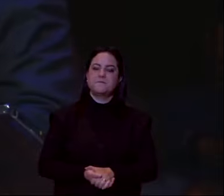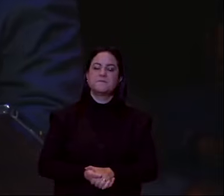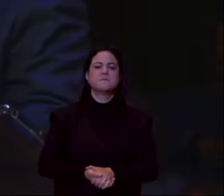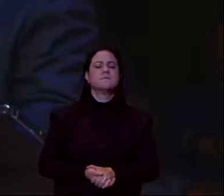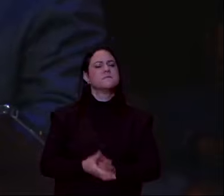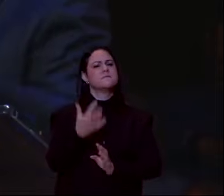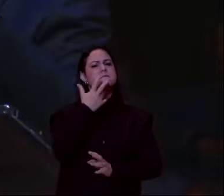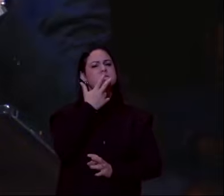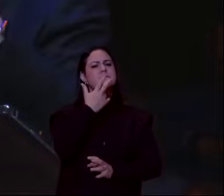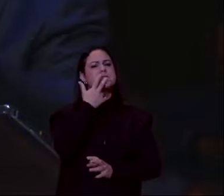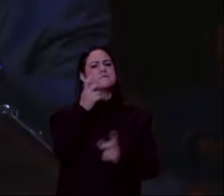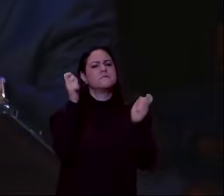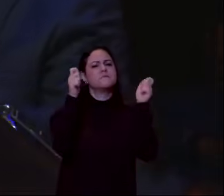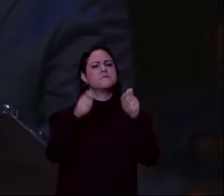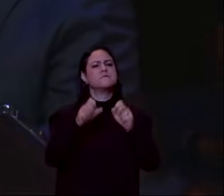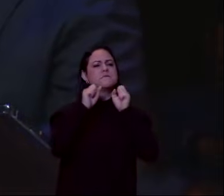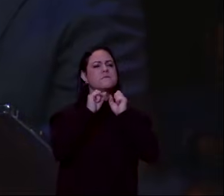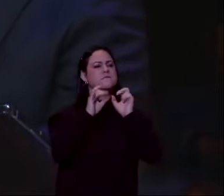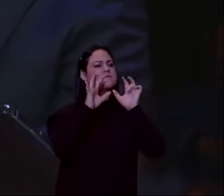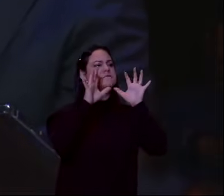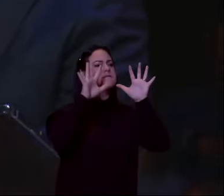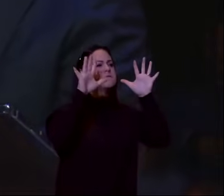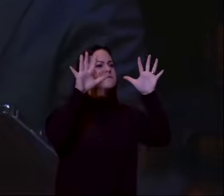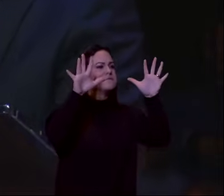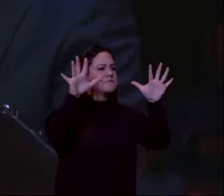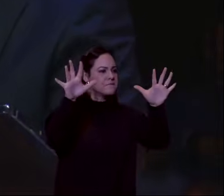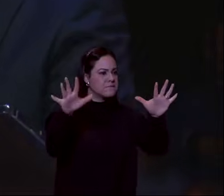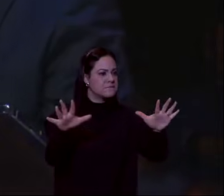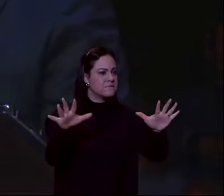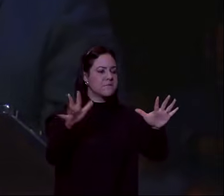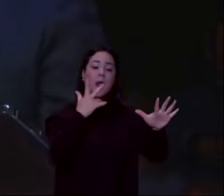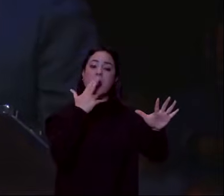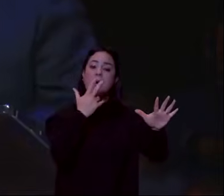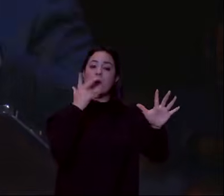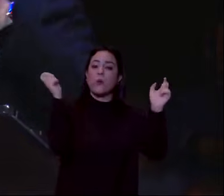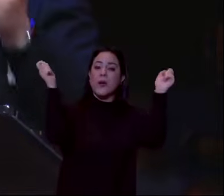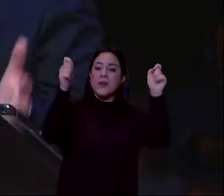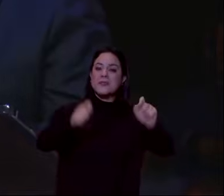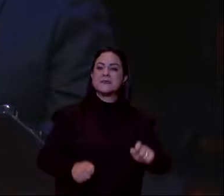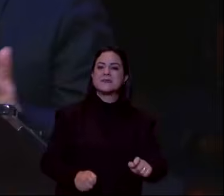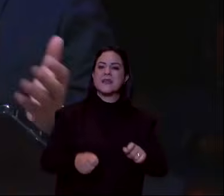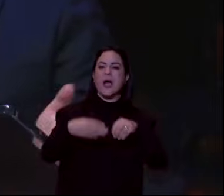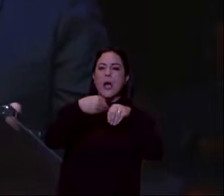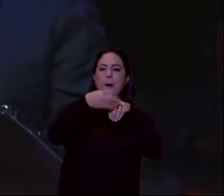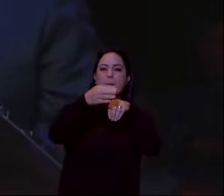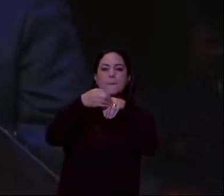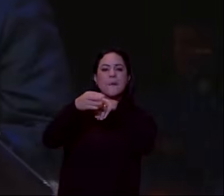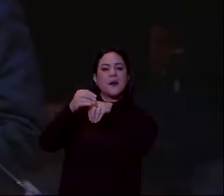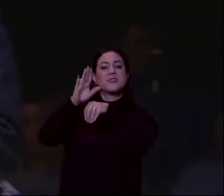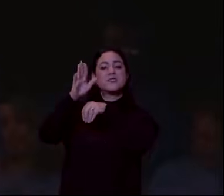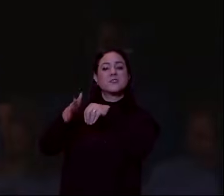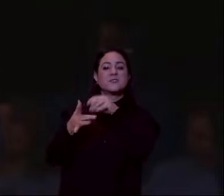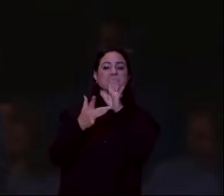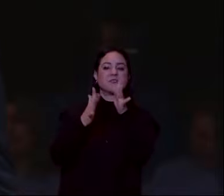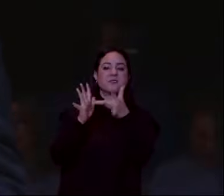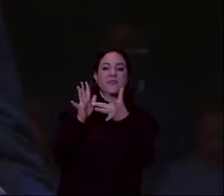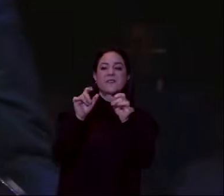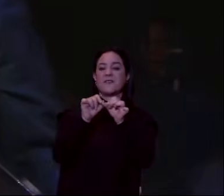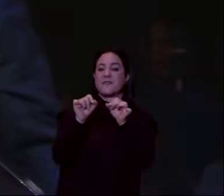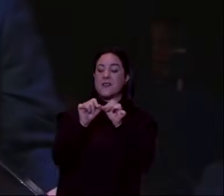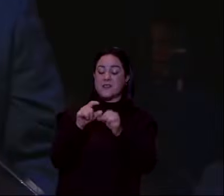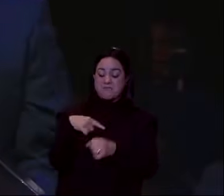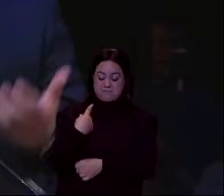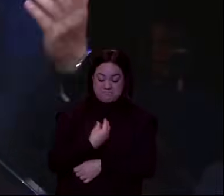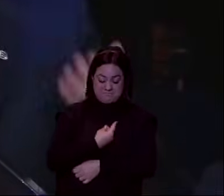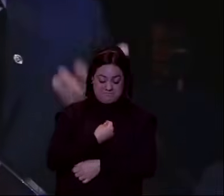Uma língua que é capaz de abençoar, uma língua que é capaz de compartilhar o que Jesus tem feito na nossa